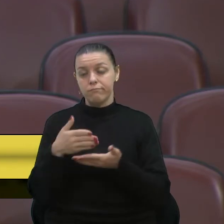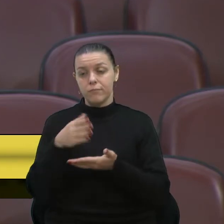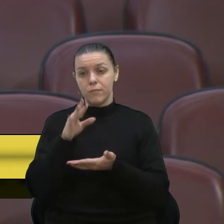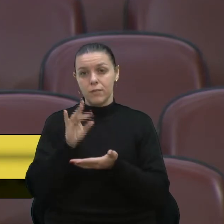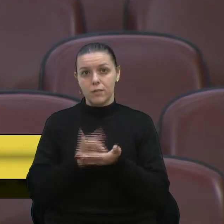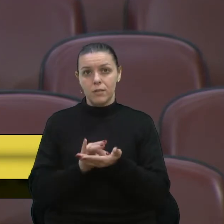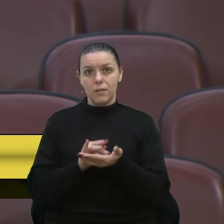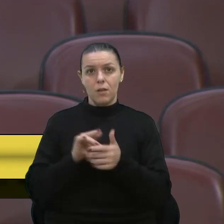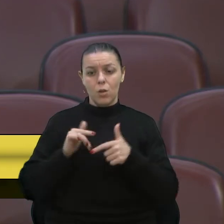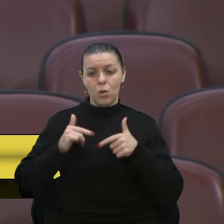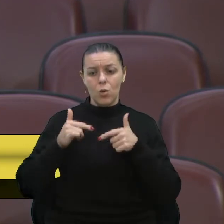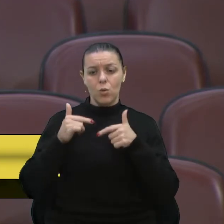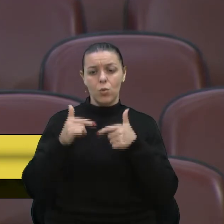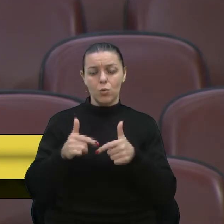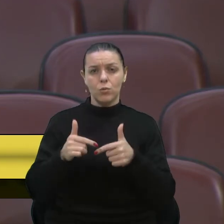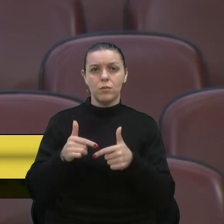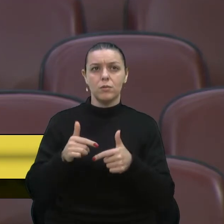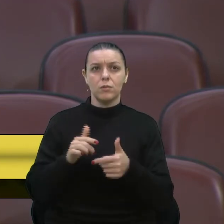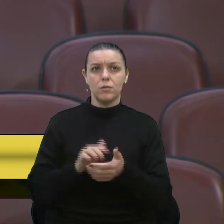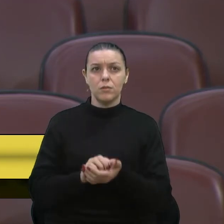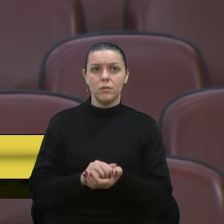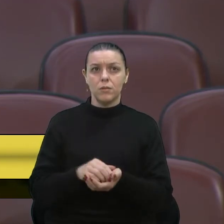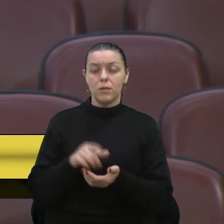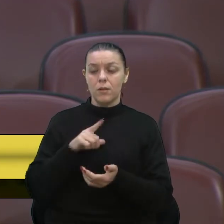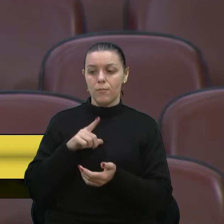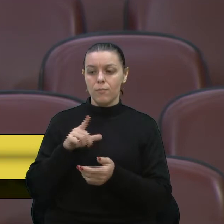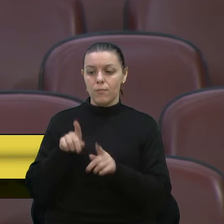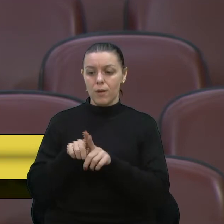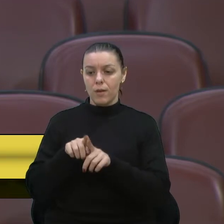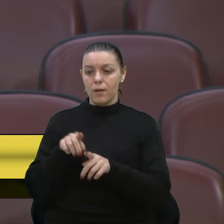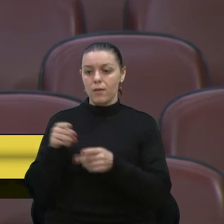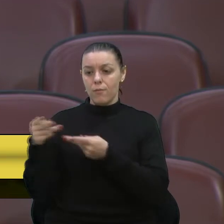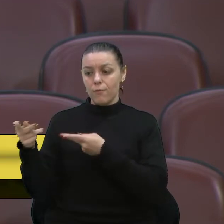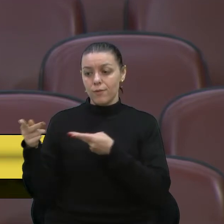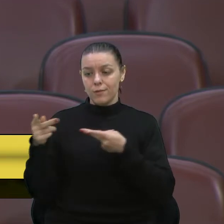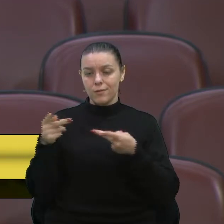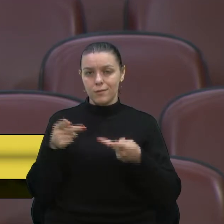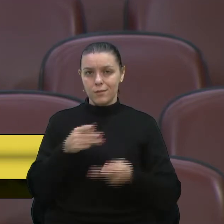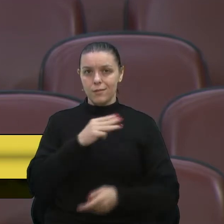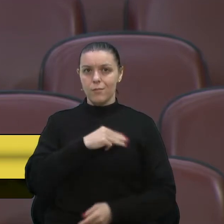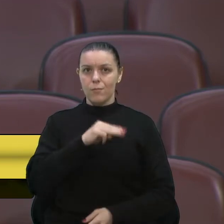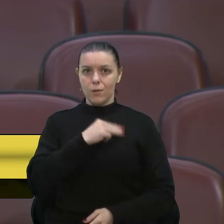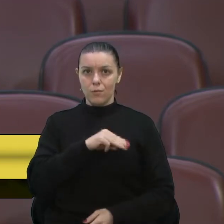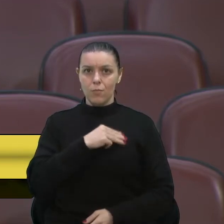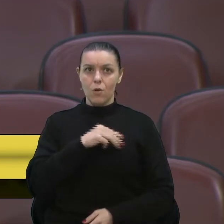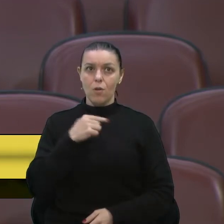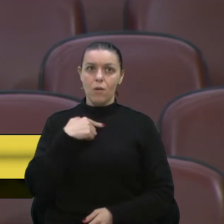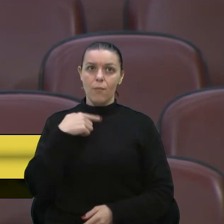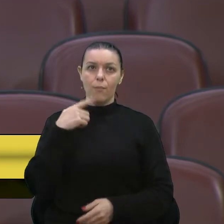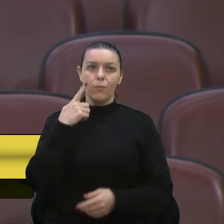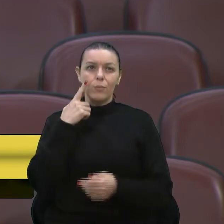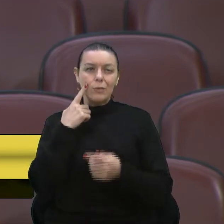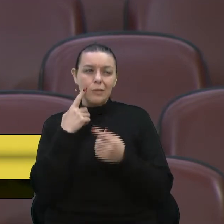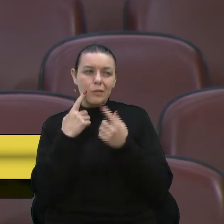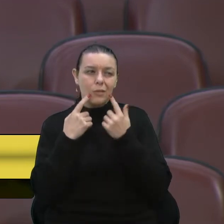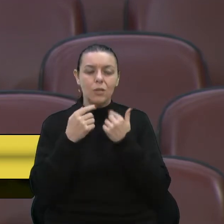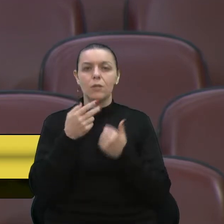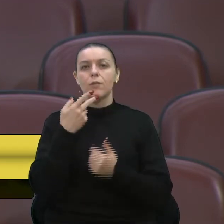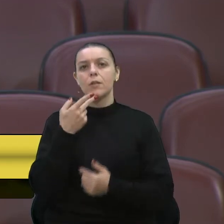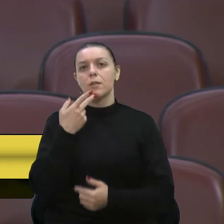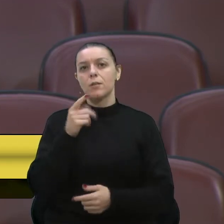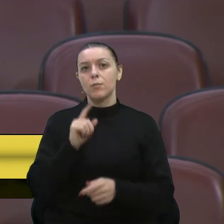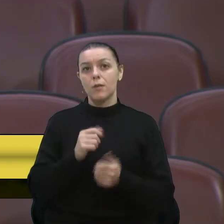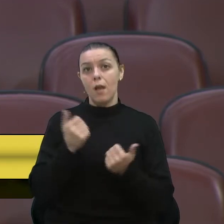lutou. Recordo dele uma vez uma visita da Marco Polo que nós fizemos, vereador Felipe, e aqui eu me emociono falando, porque estava o seu